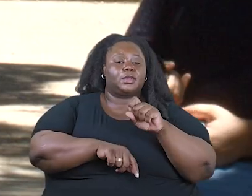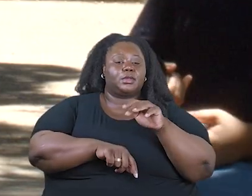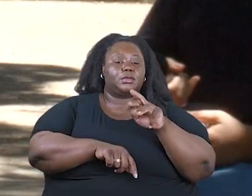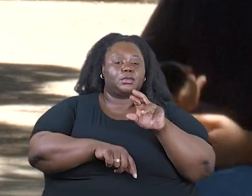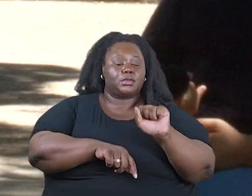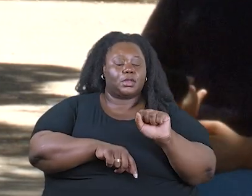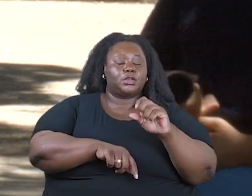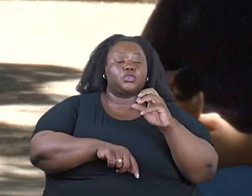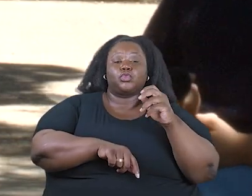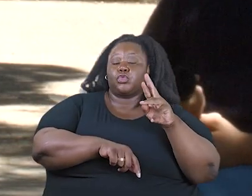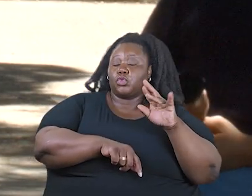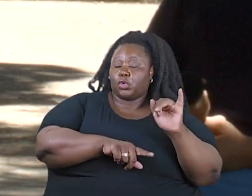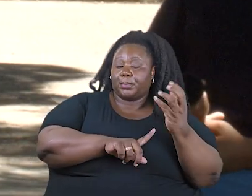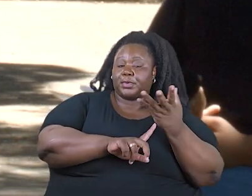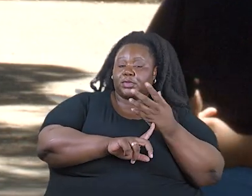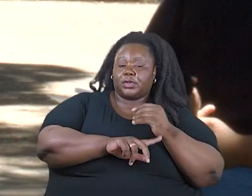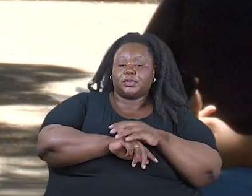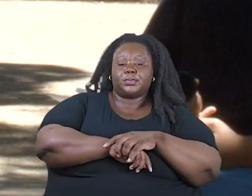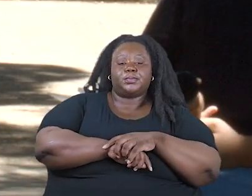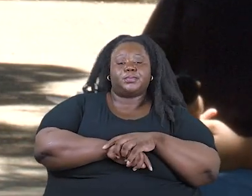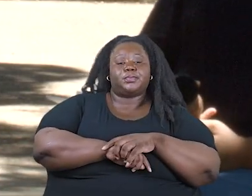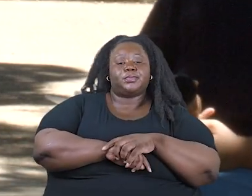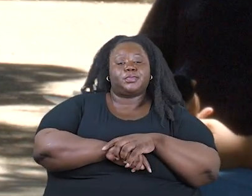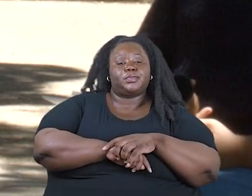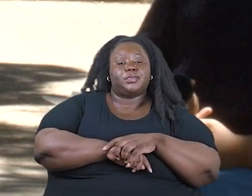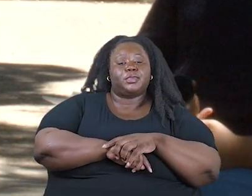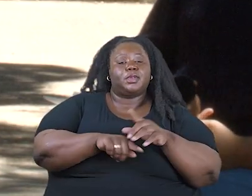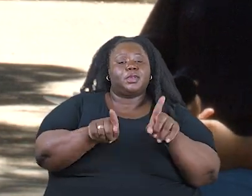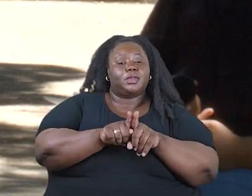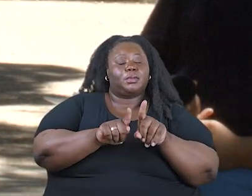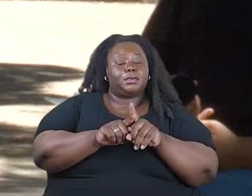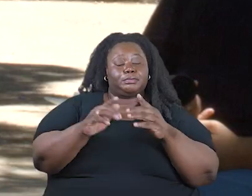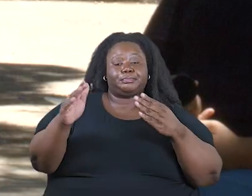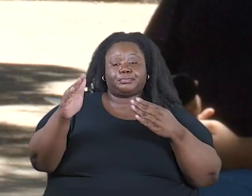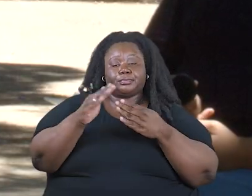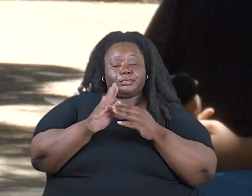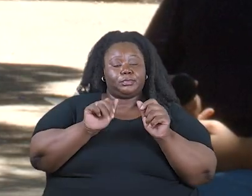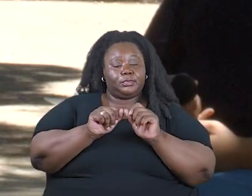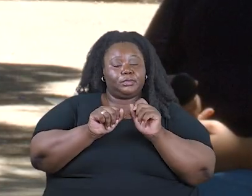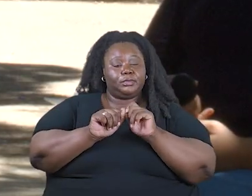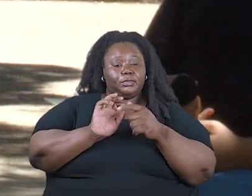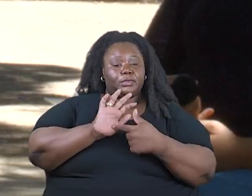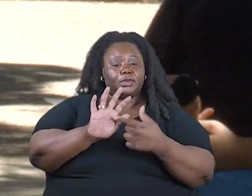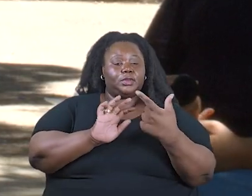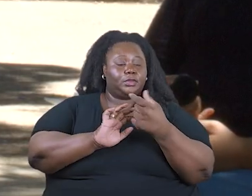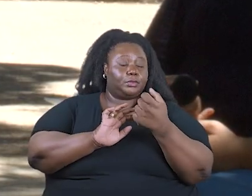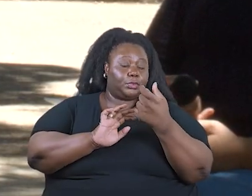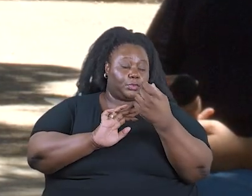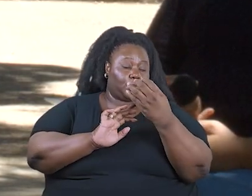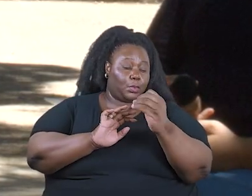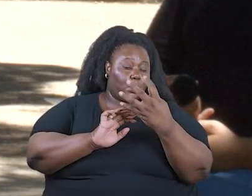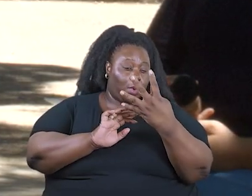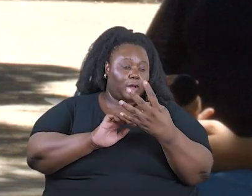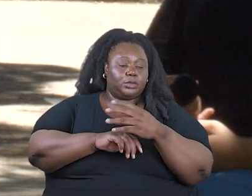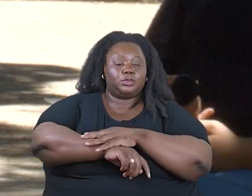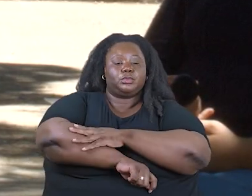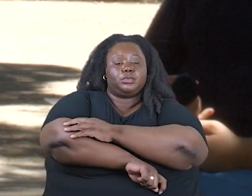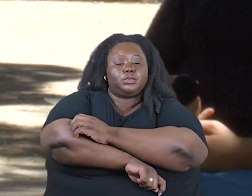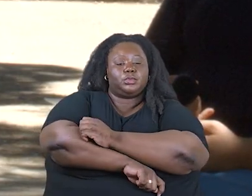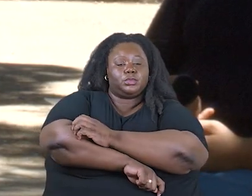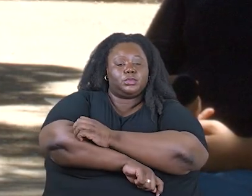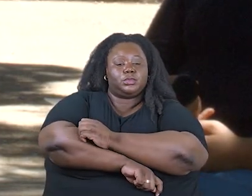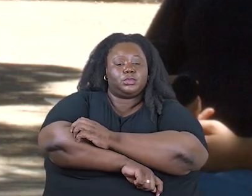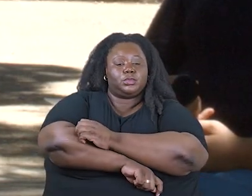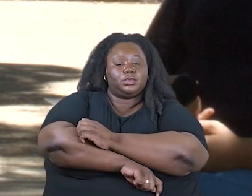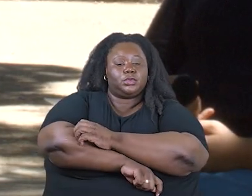obra. Até a época que ele fez essa exposição, foi mais ou menos 2004, não